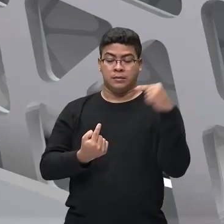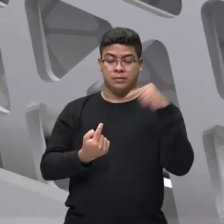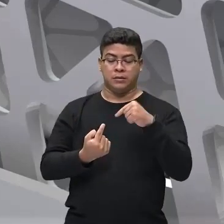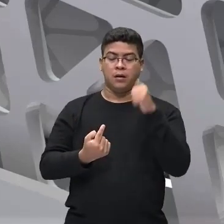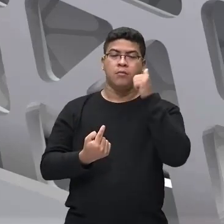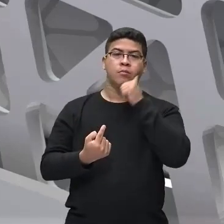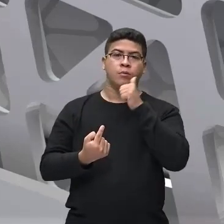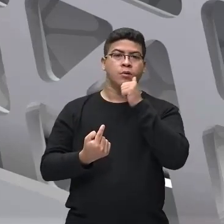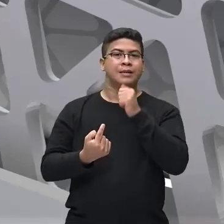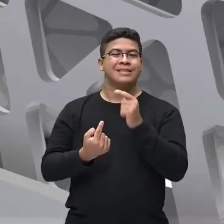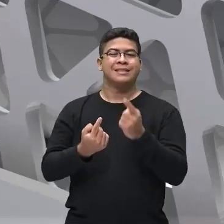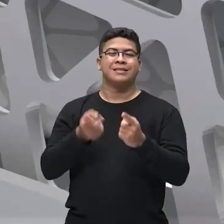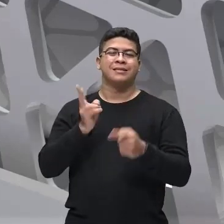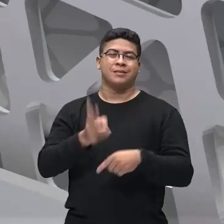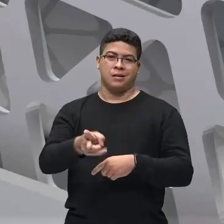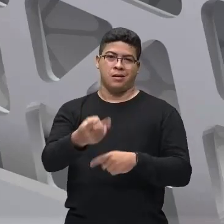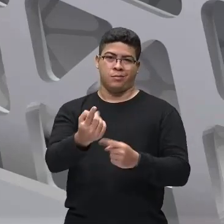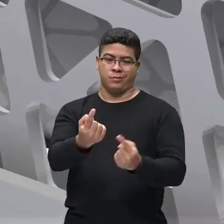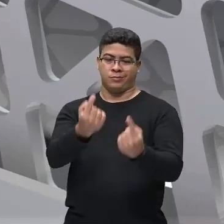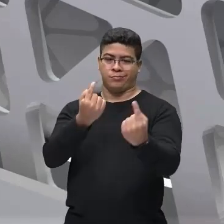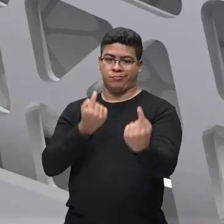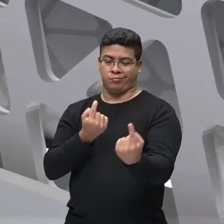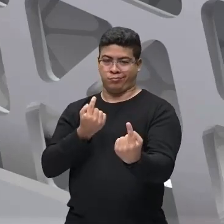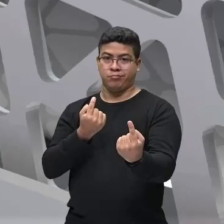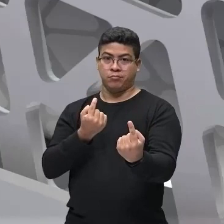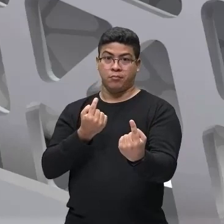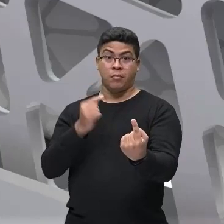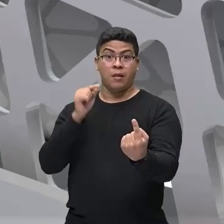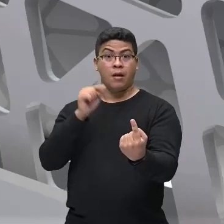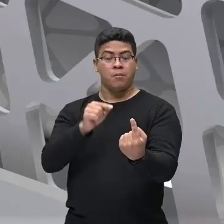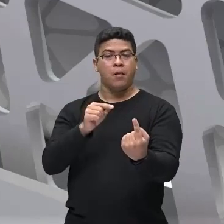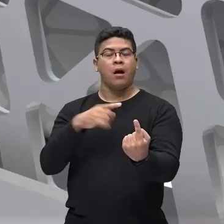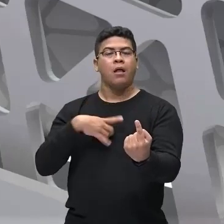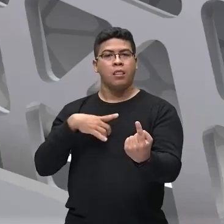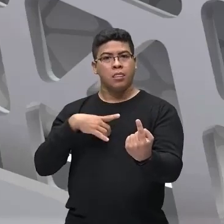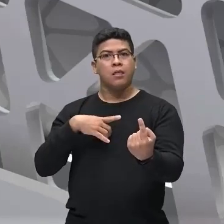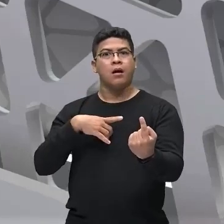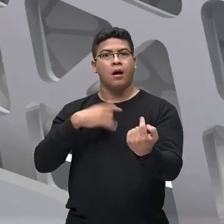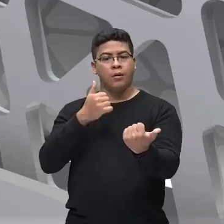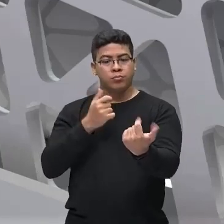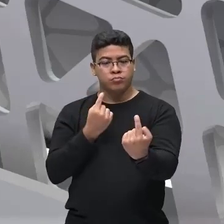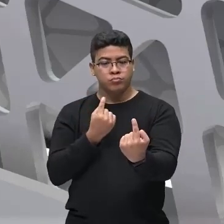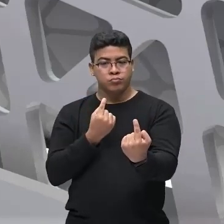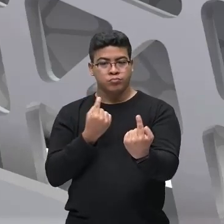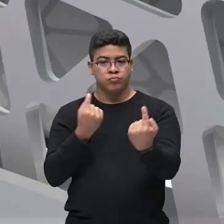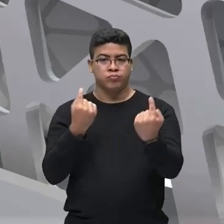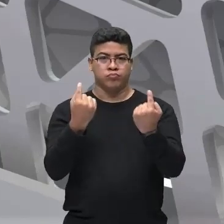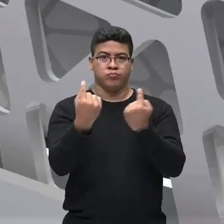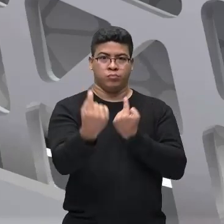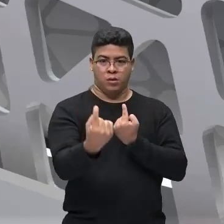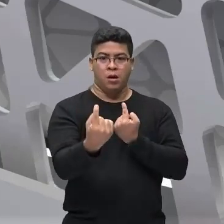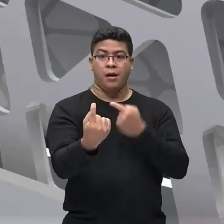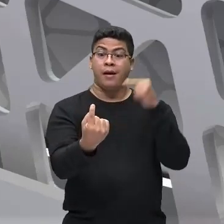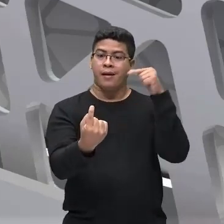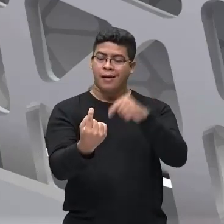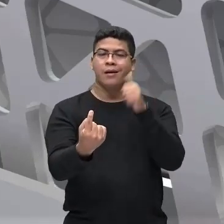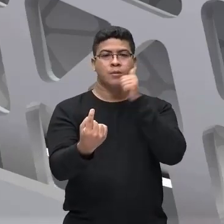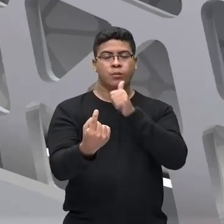mulher também, a mulher judia, fosse protagonista dentro da